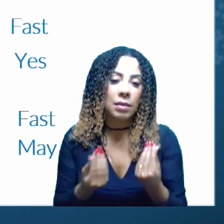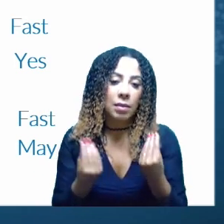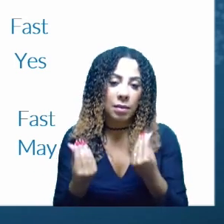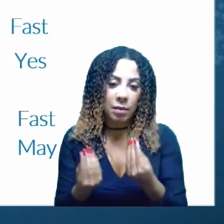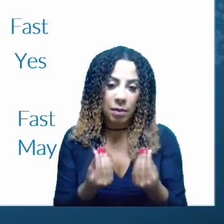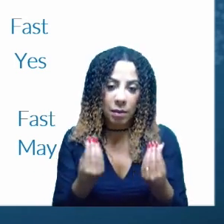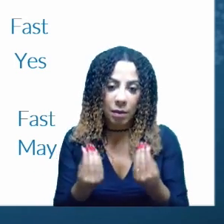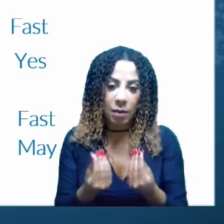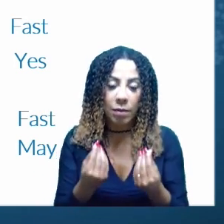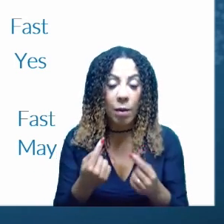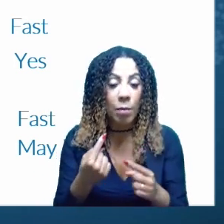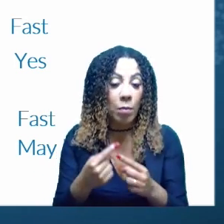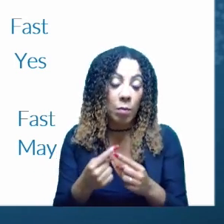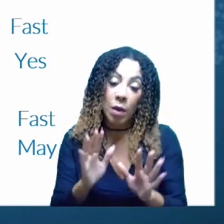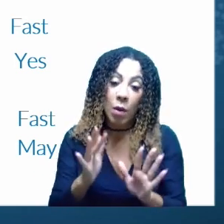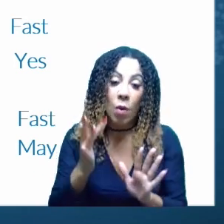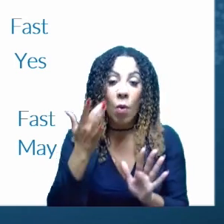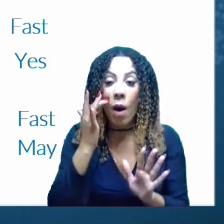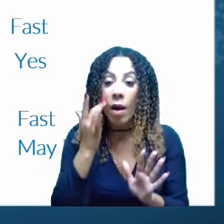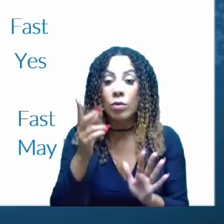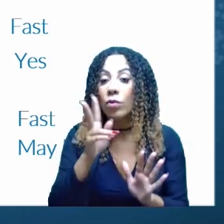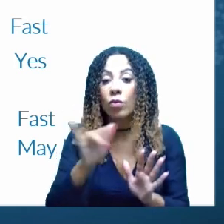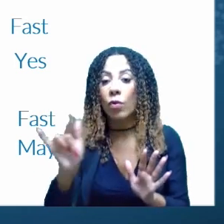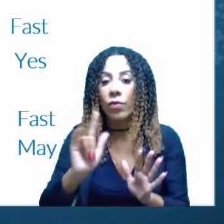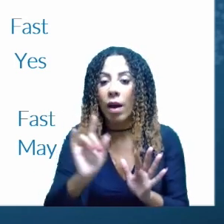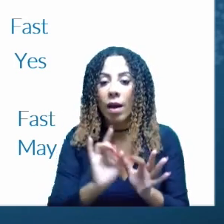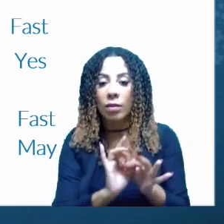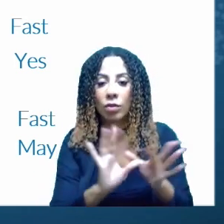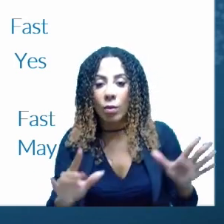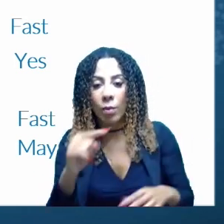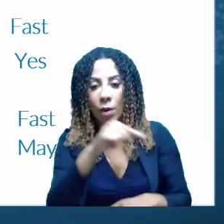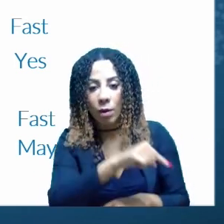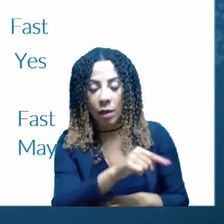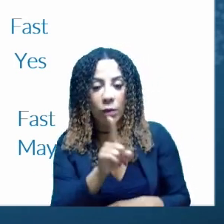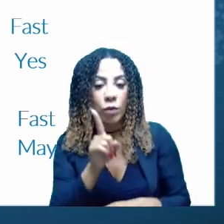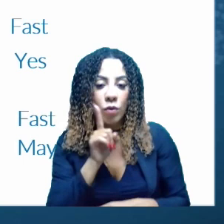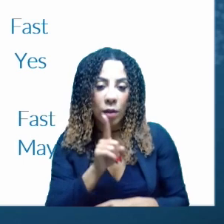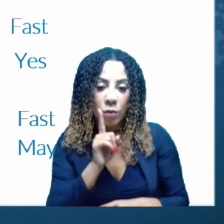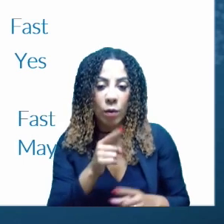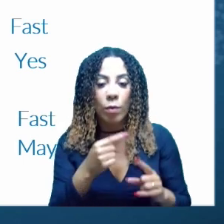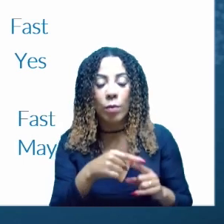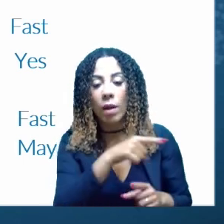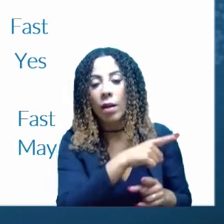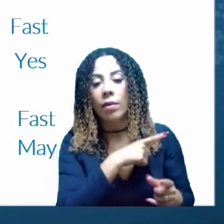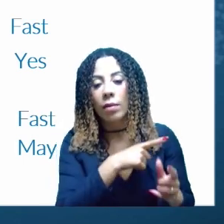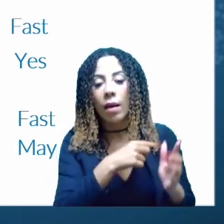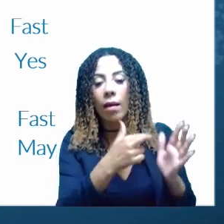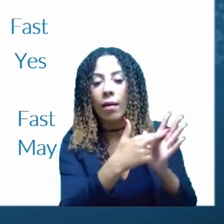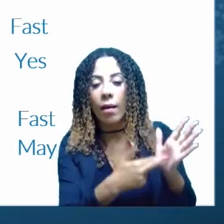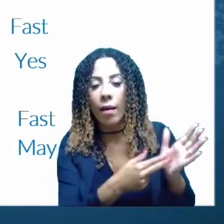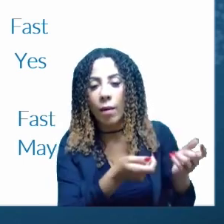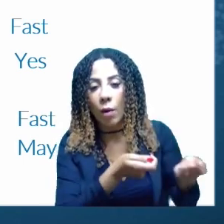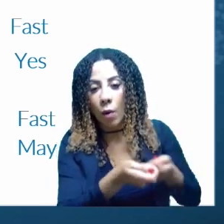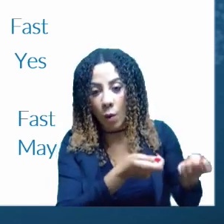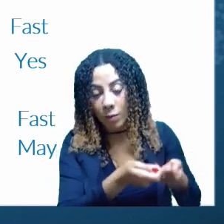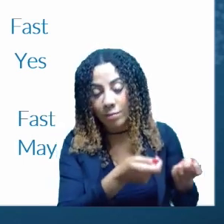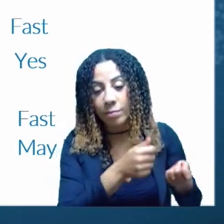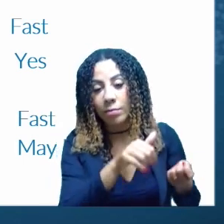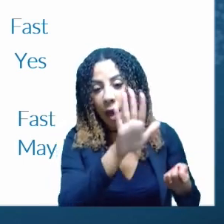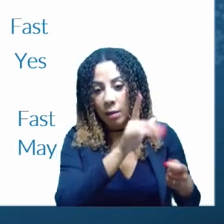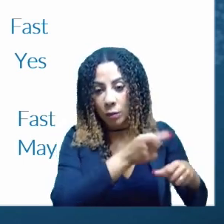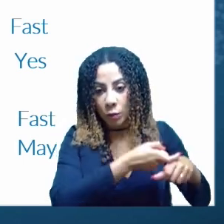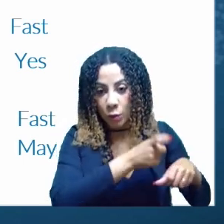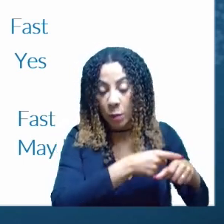É muito improvável que estejam disponíveis nos Estados Unidos por causa da agência regulatória, mas estarão disponíveis em outros países. Essas são as